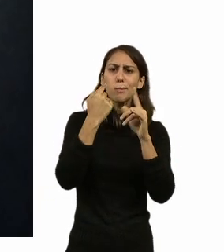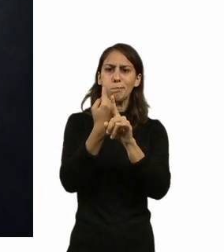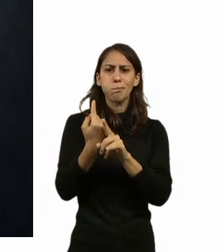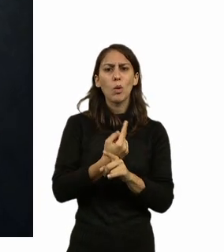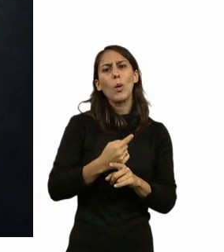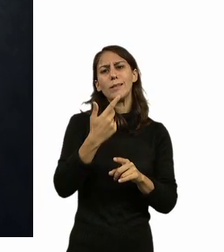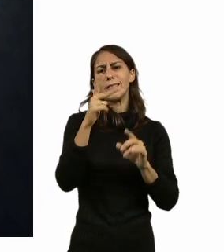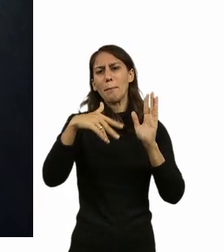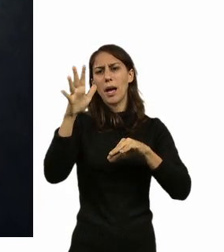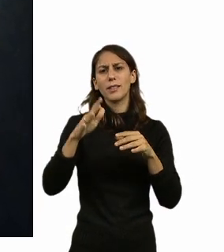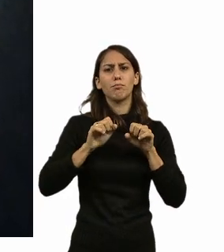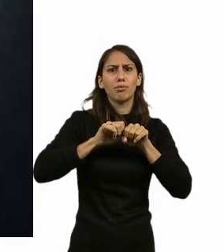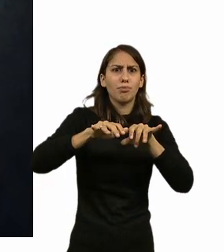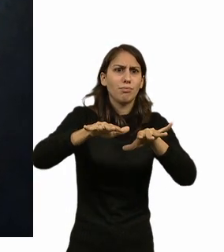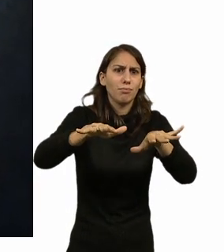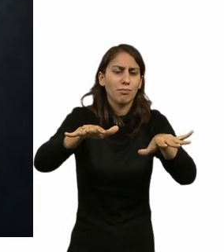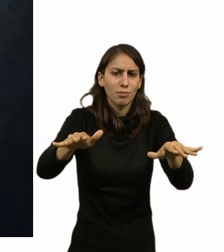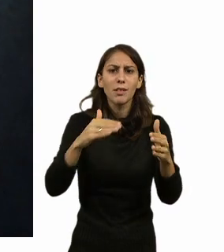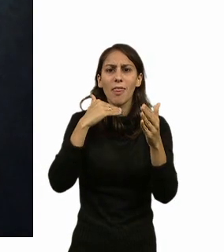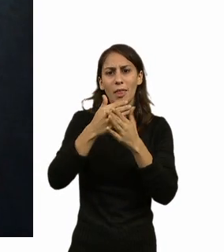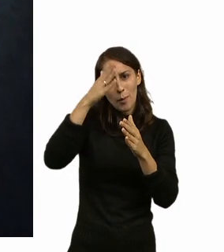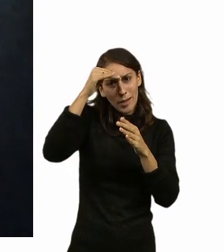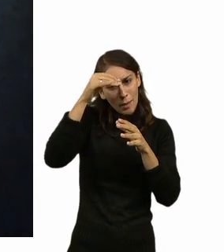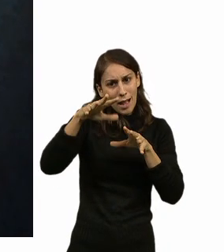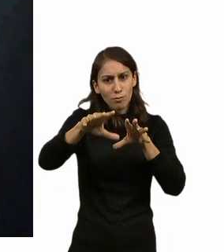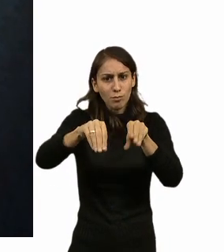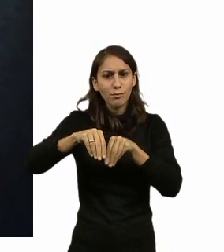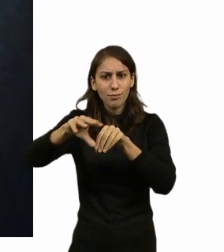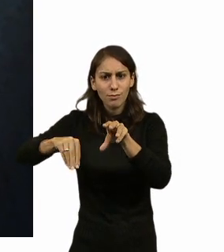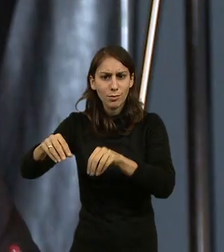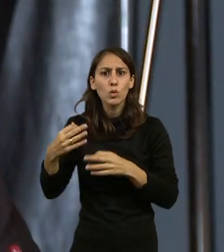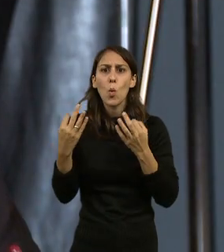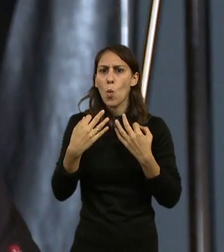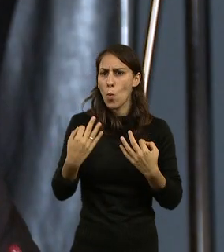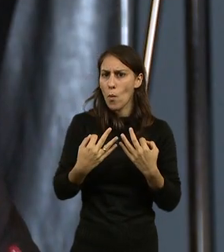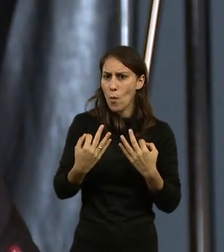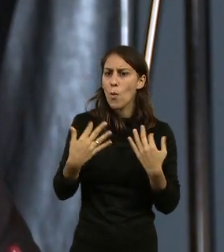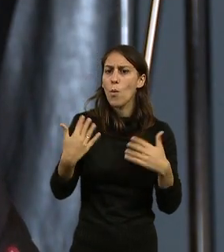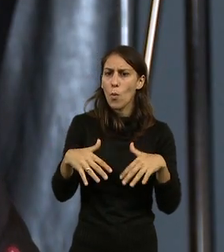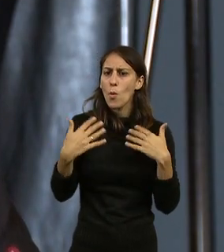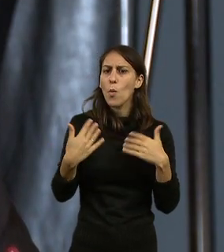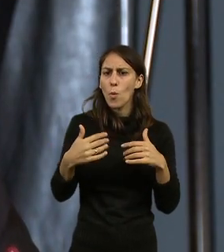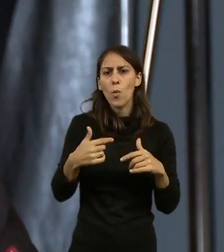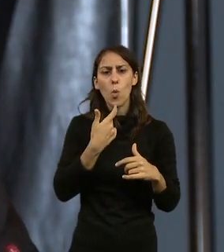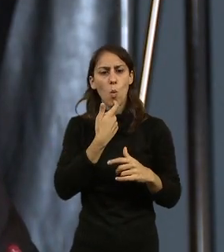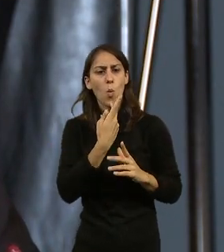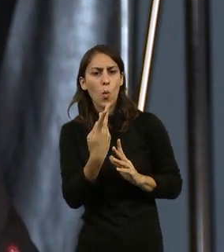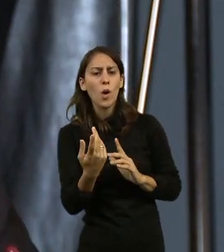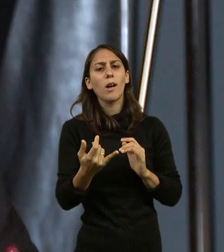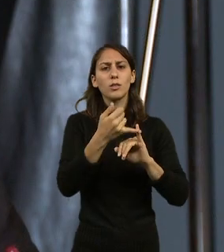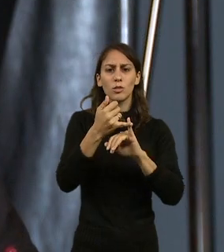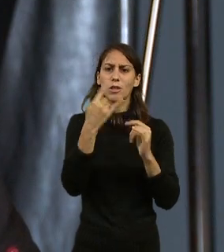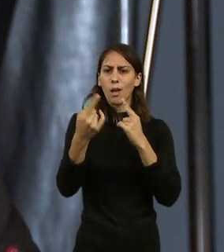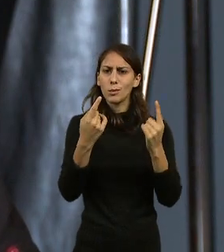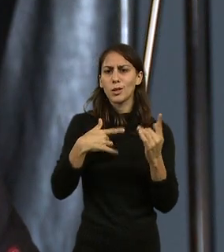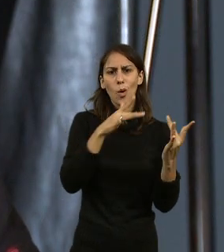quis ir a outros sítios, mas por uma razão ou outra não se proporcionou. Responderam que sim, mas depois não diziam nada e então